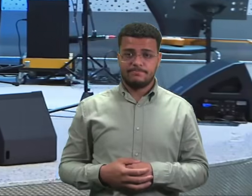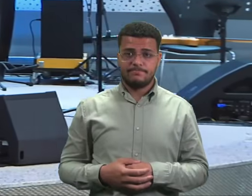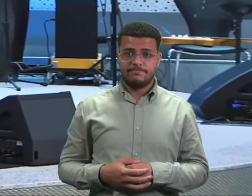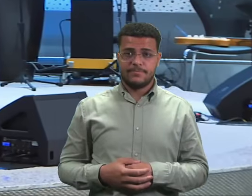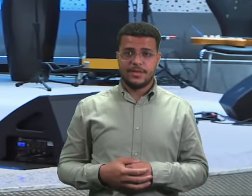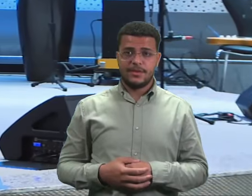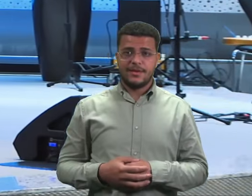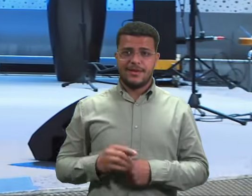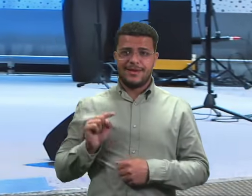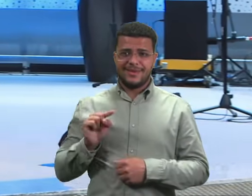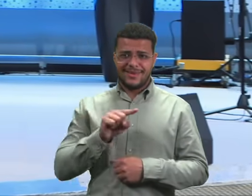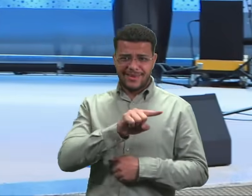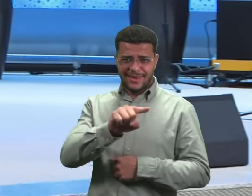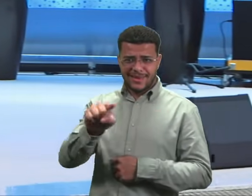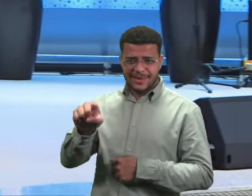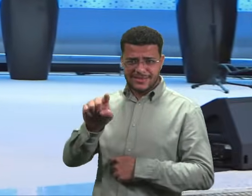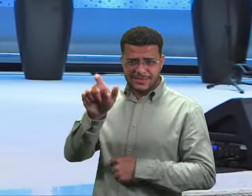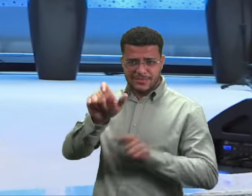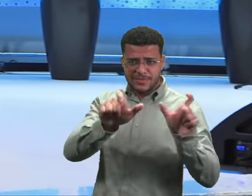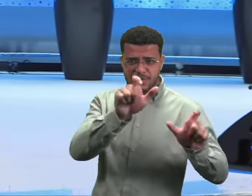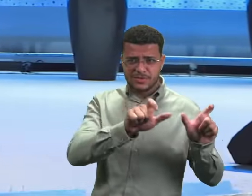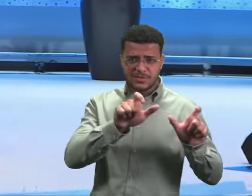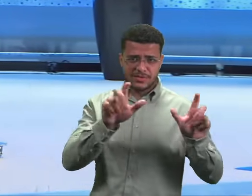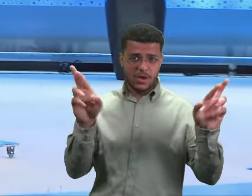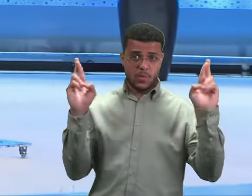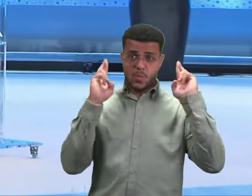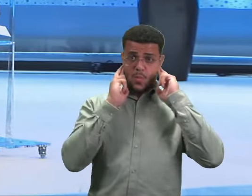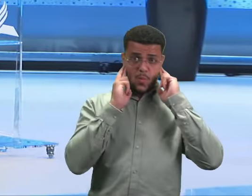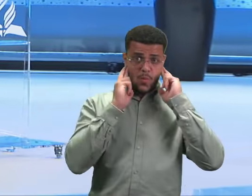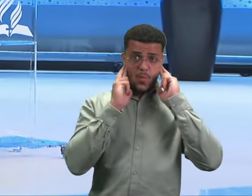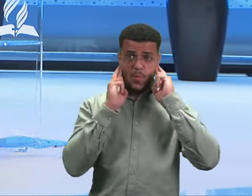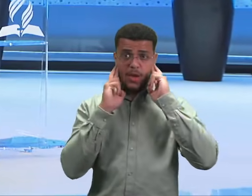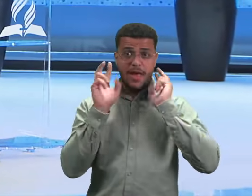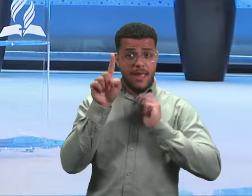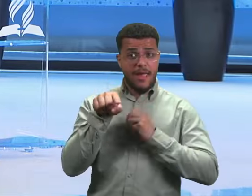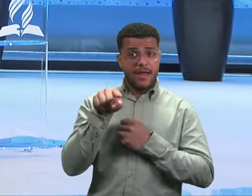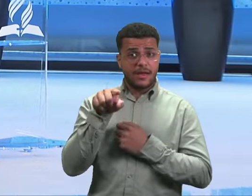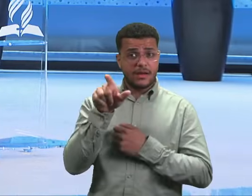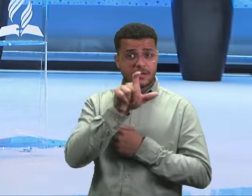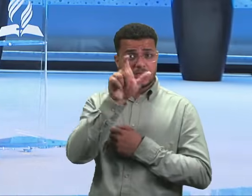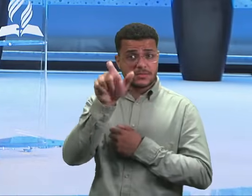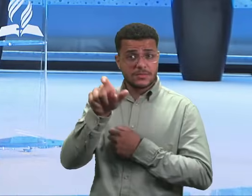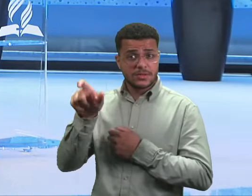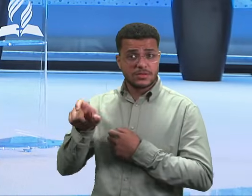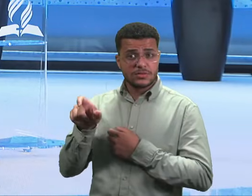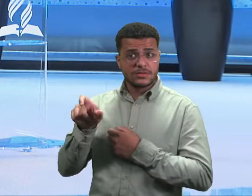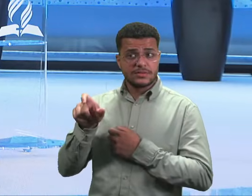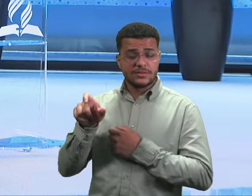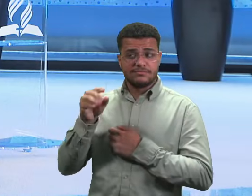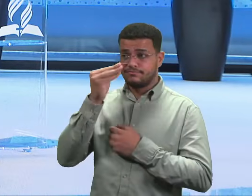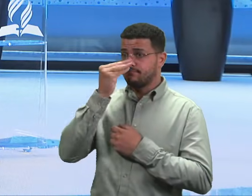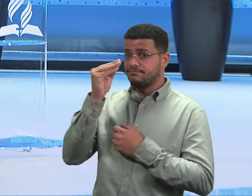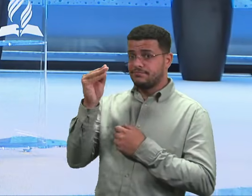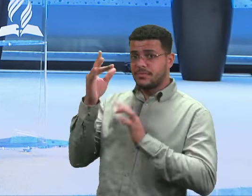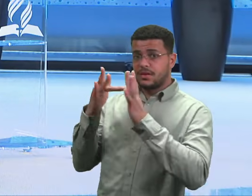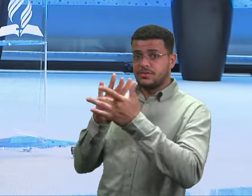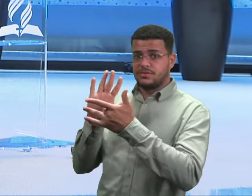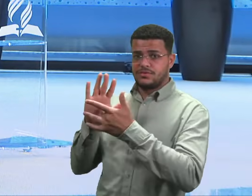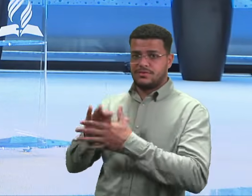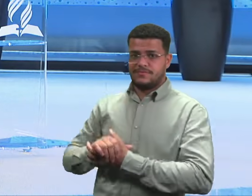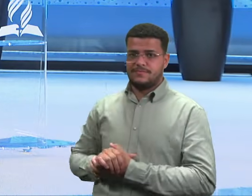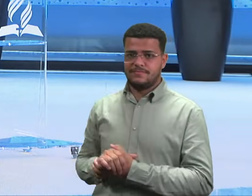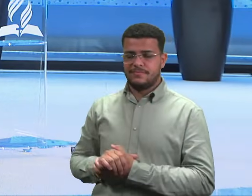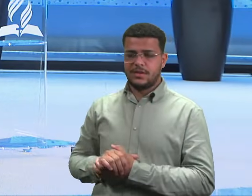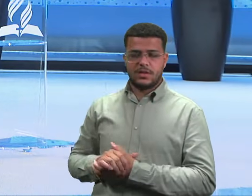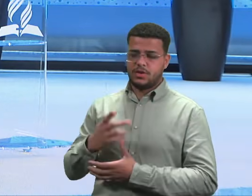E estes que não ouvirem este sermão são aqueles que de fato traem Jesus. Eu